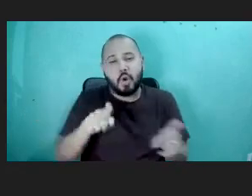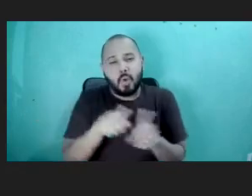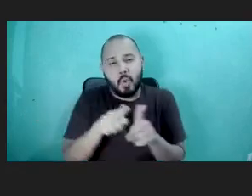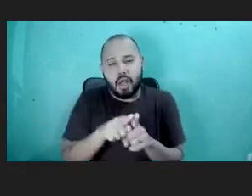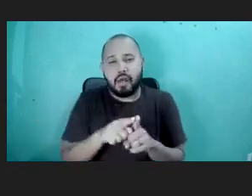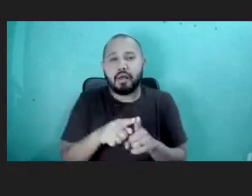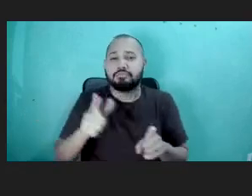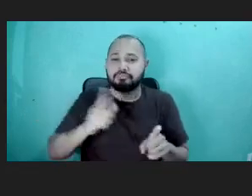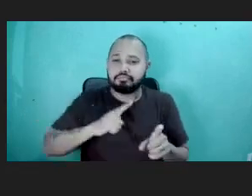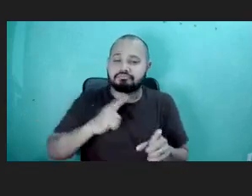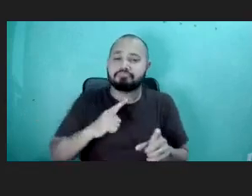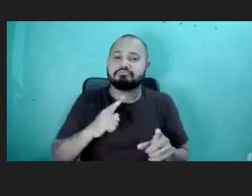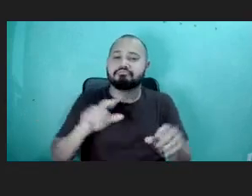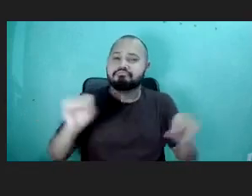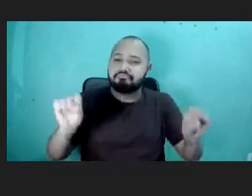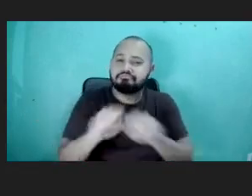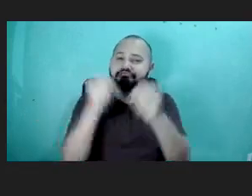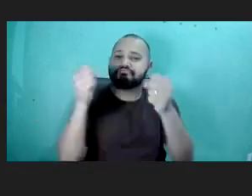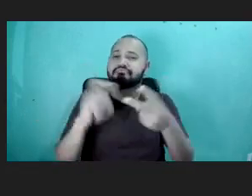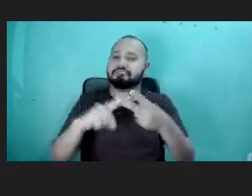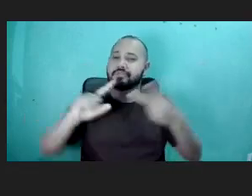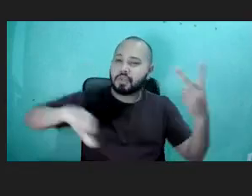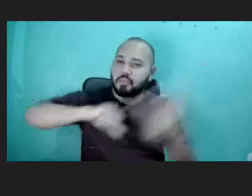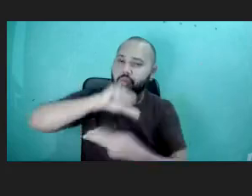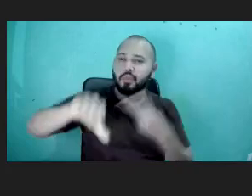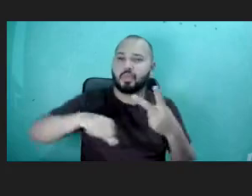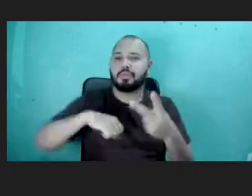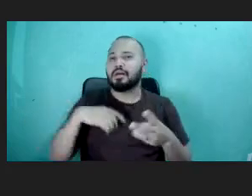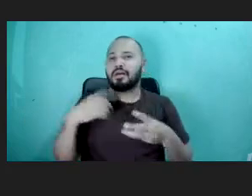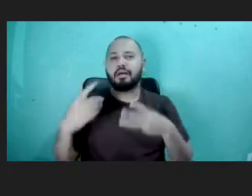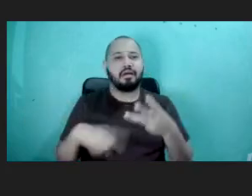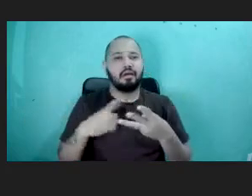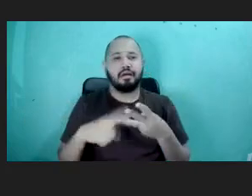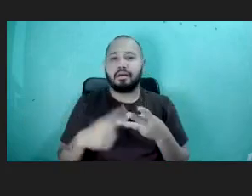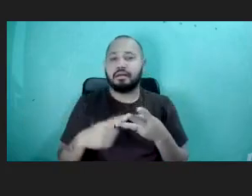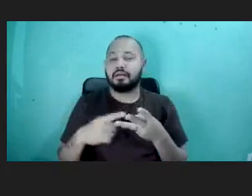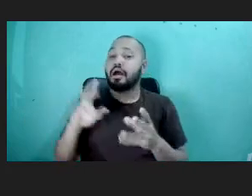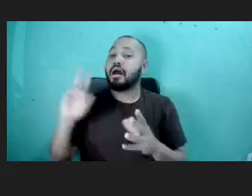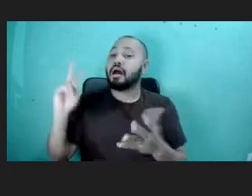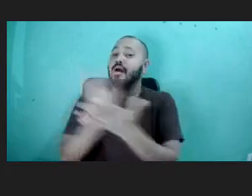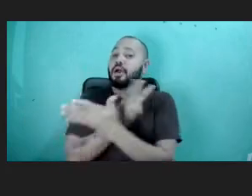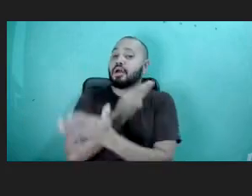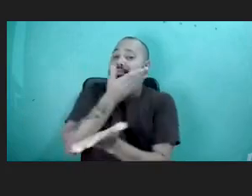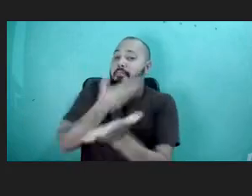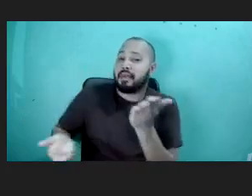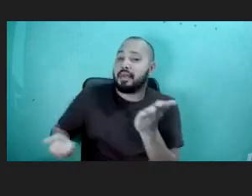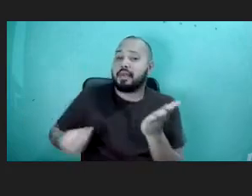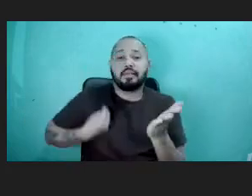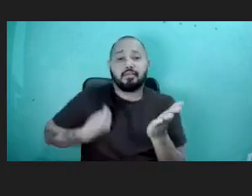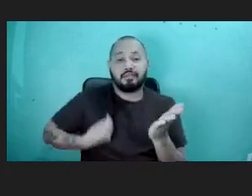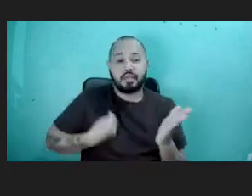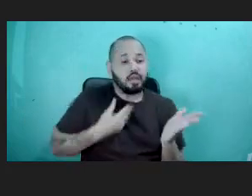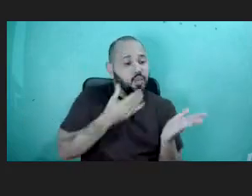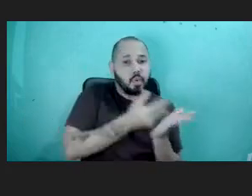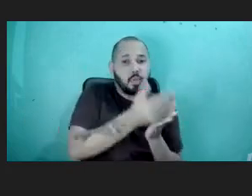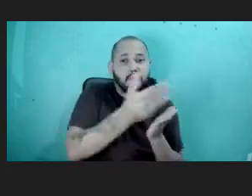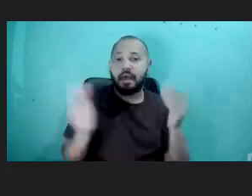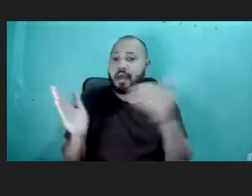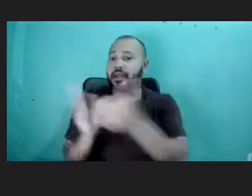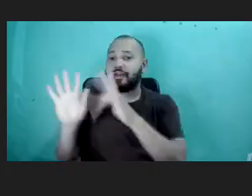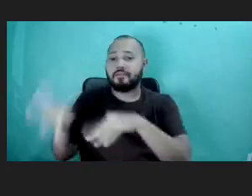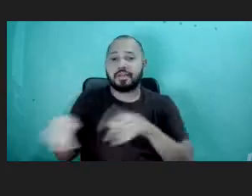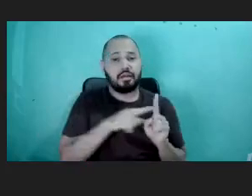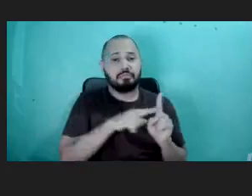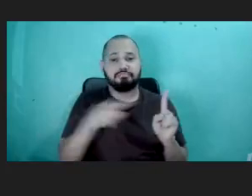de rupturas, de mudanças e de perdas que atravessam a nossa vida do início ao fim. Porque